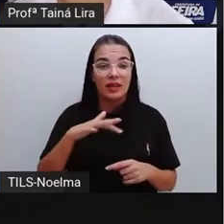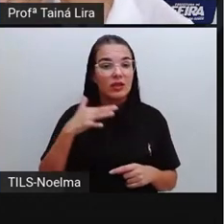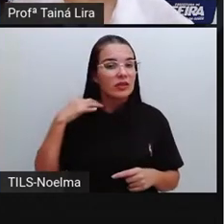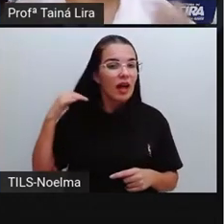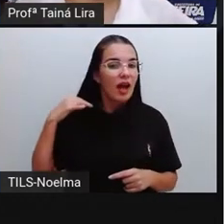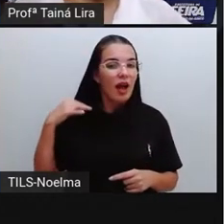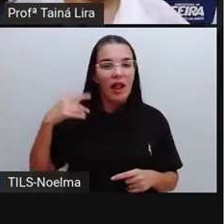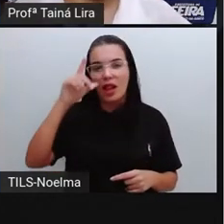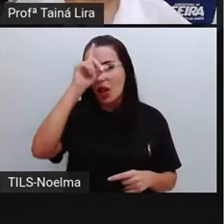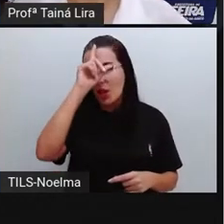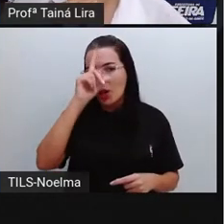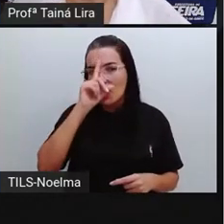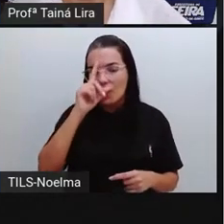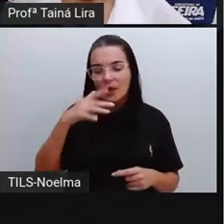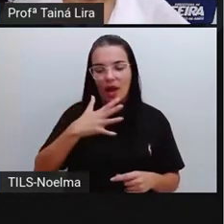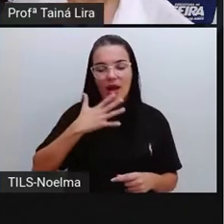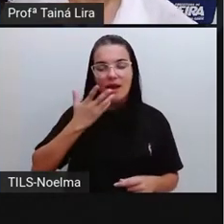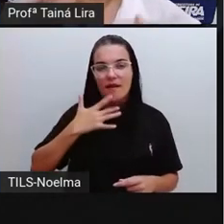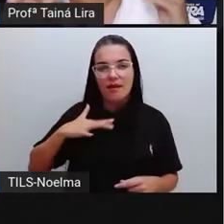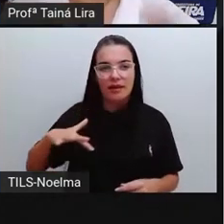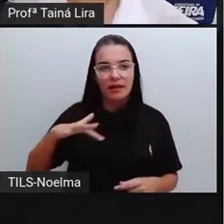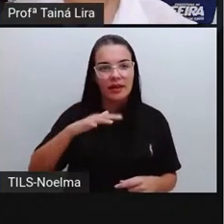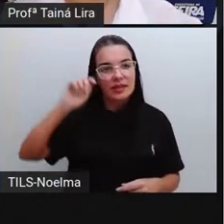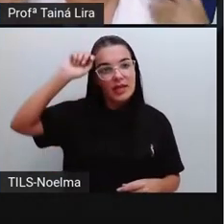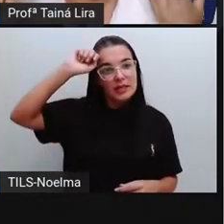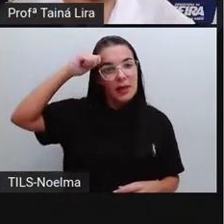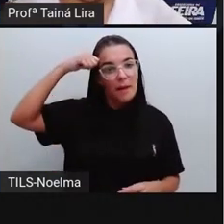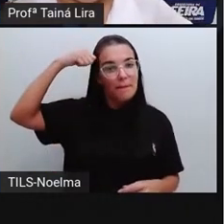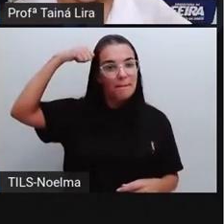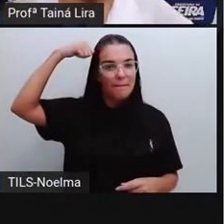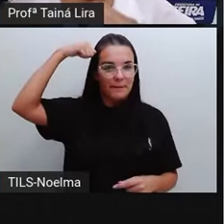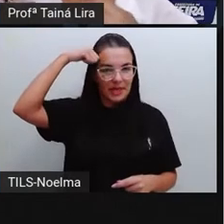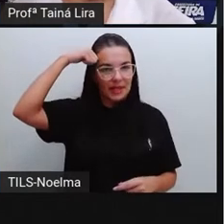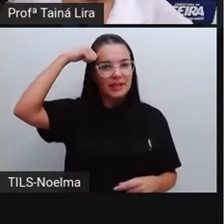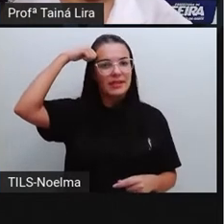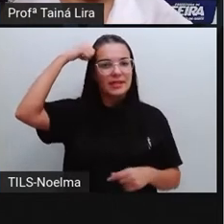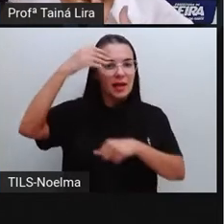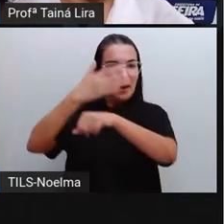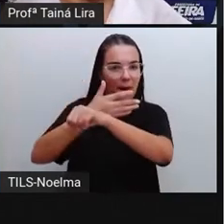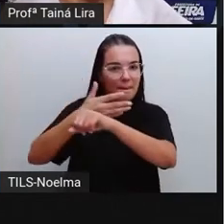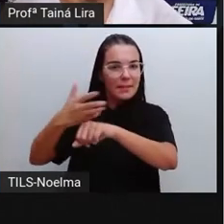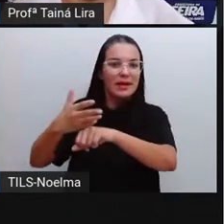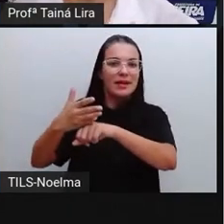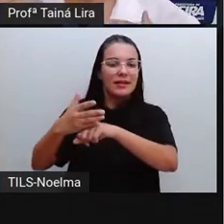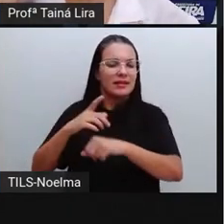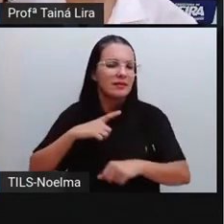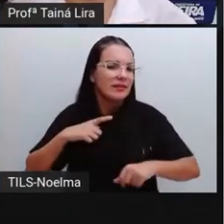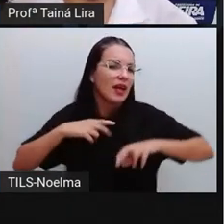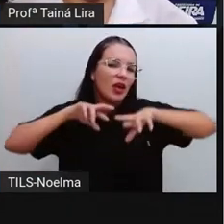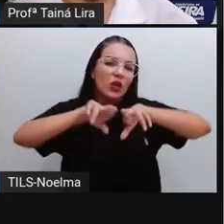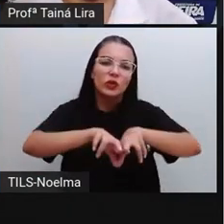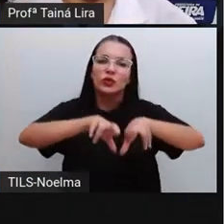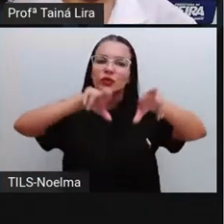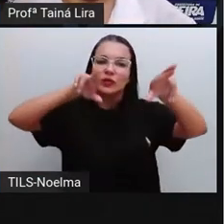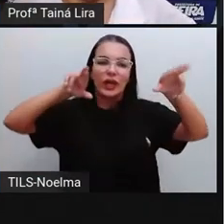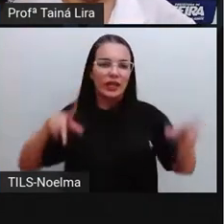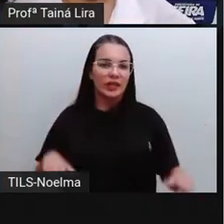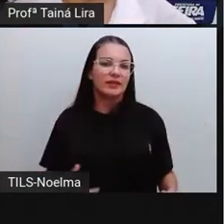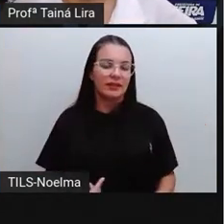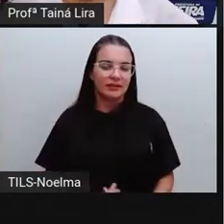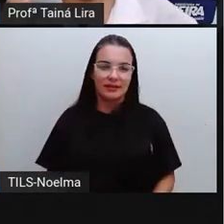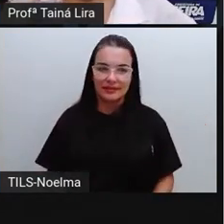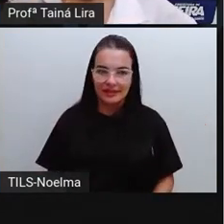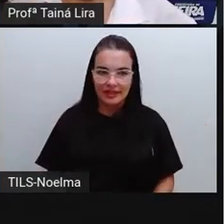louras, crianças pretas, tá? Então, a gente tem aqui diferenças físicas. A gente não consegue ver